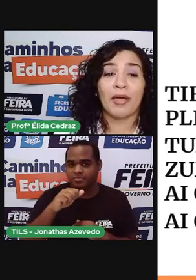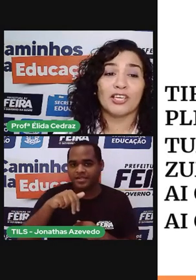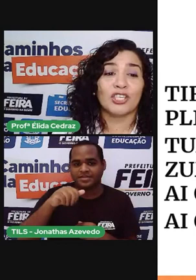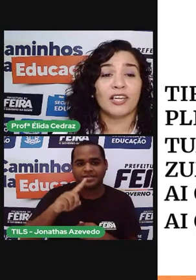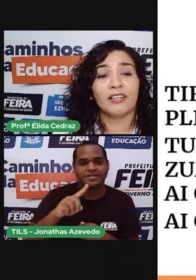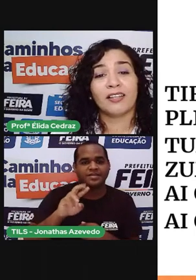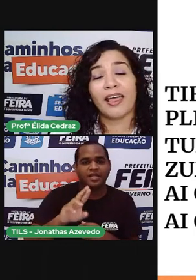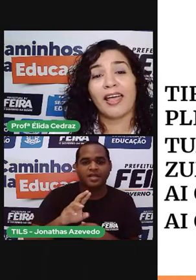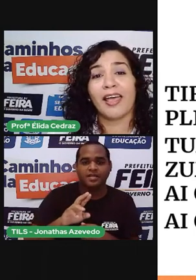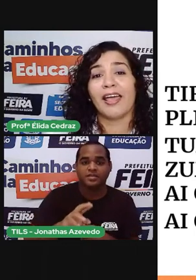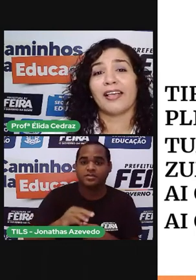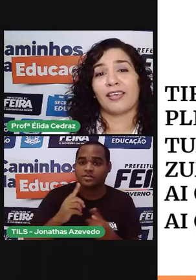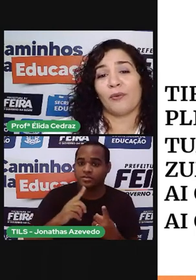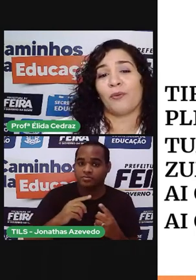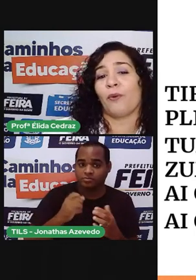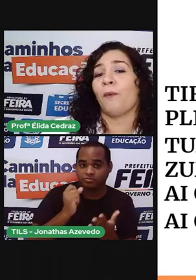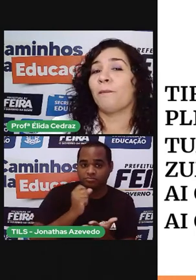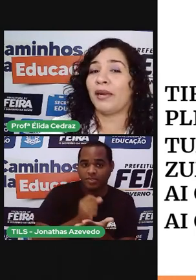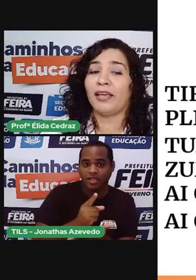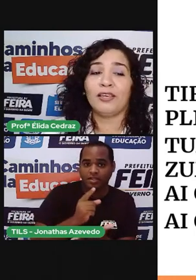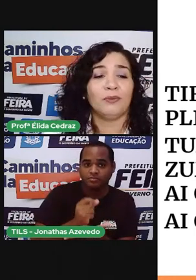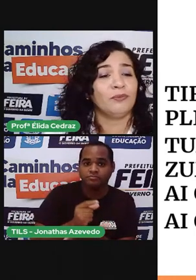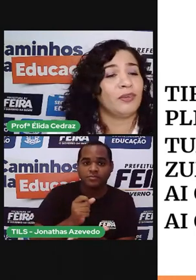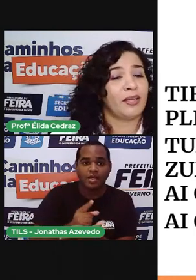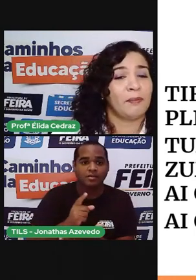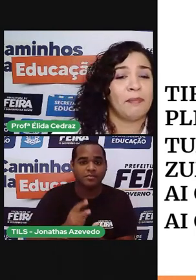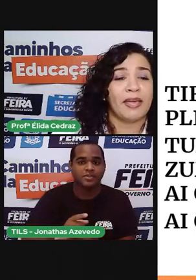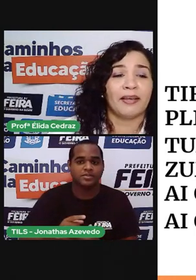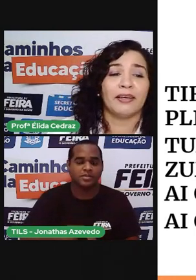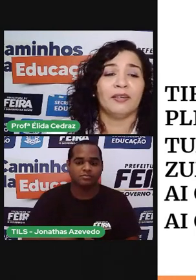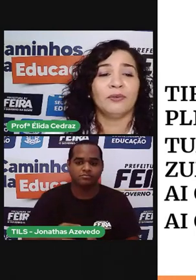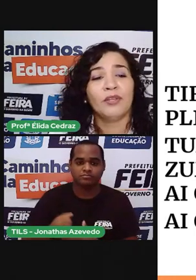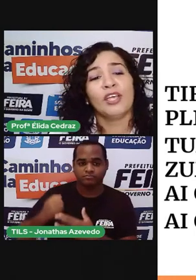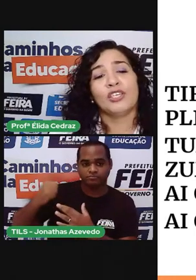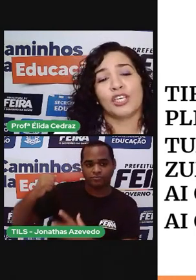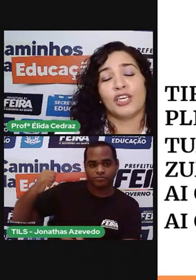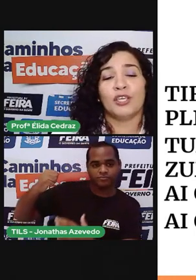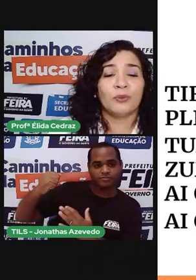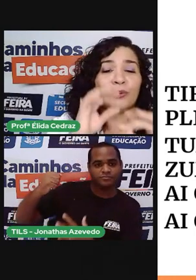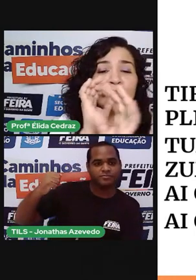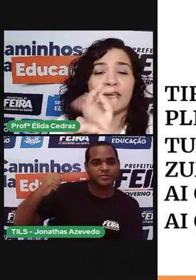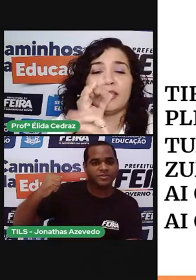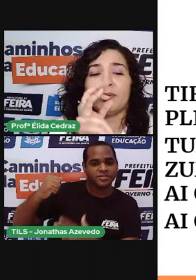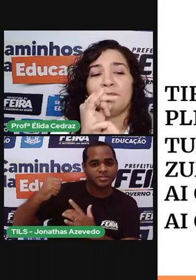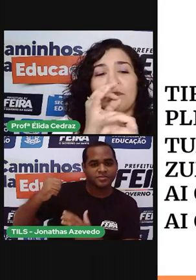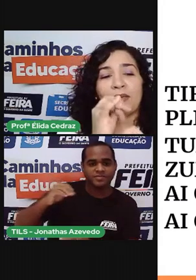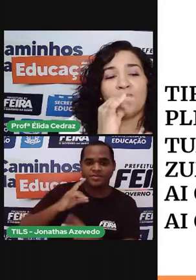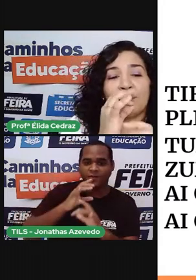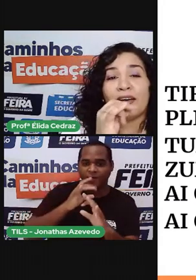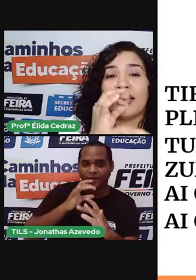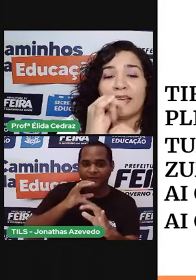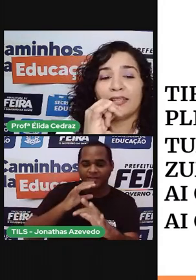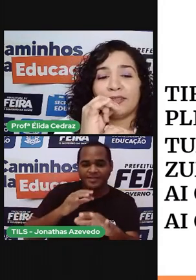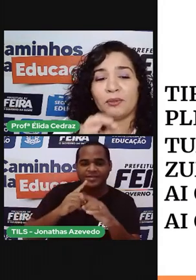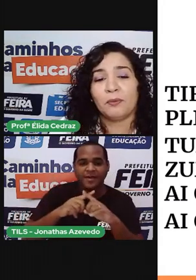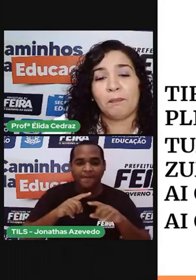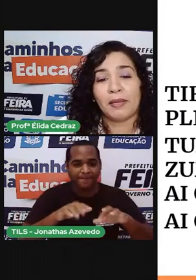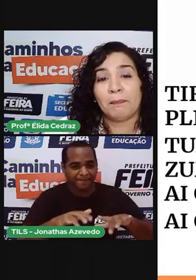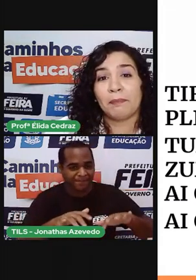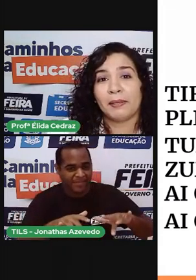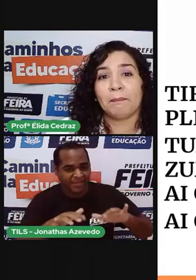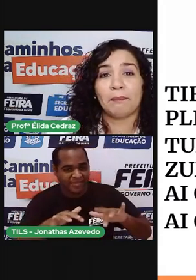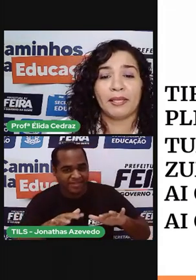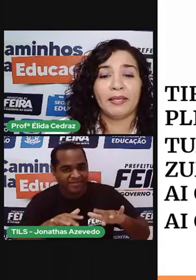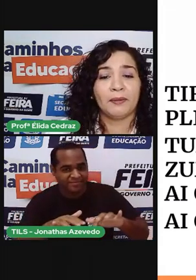loja do Mestre André que eu comprei um Betão tiro li um pifarito